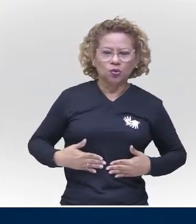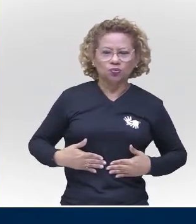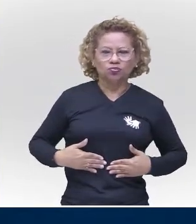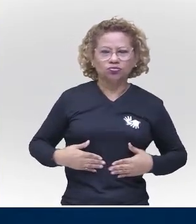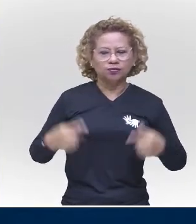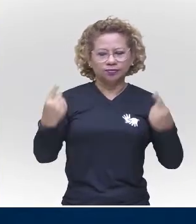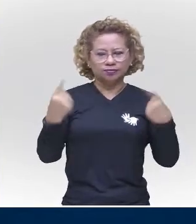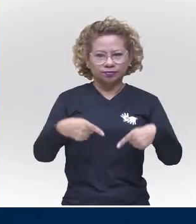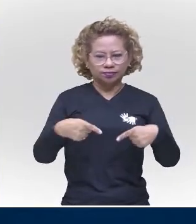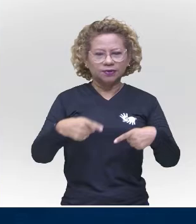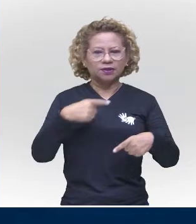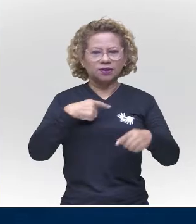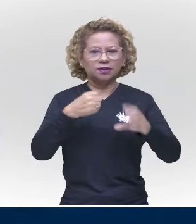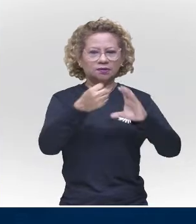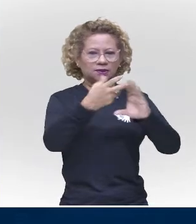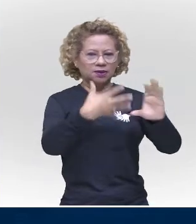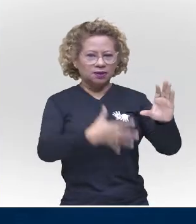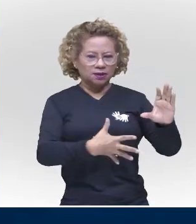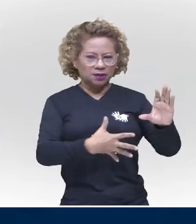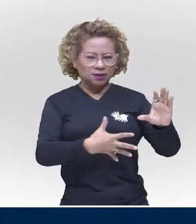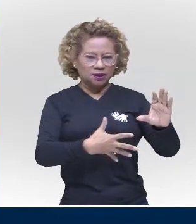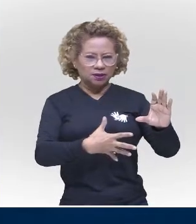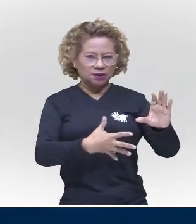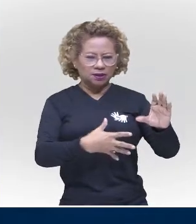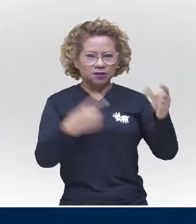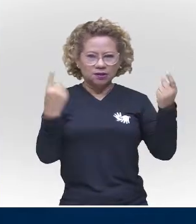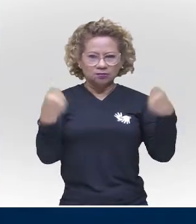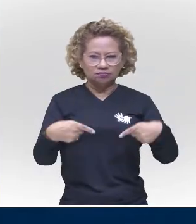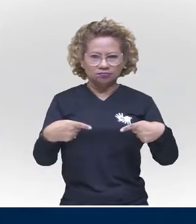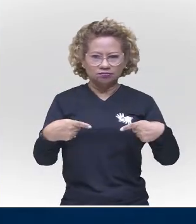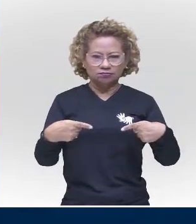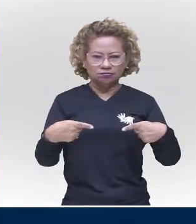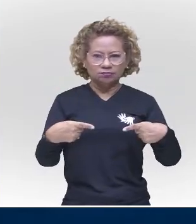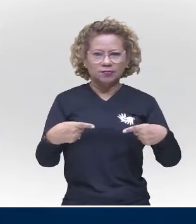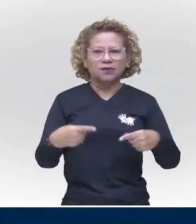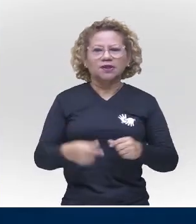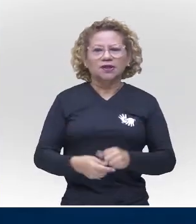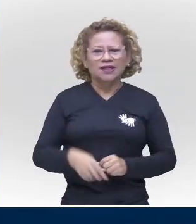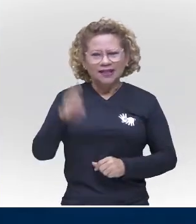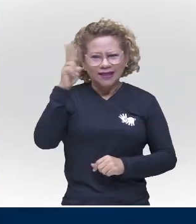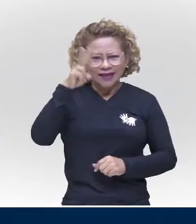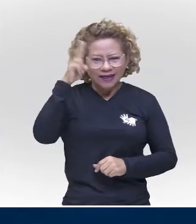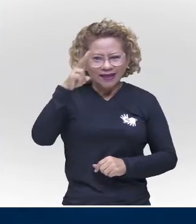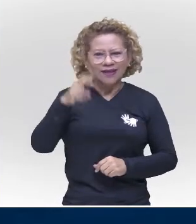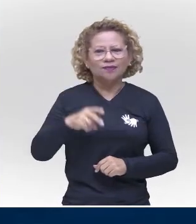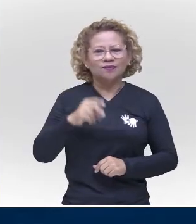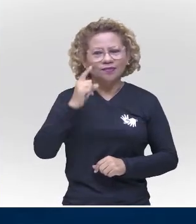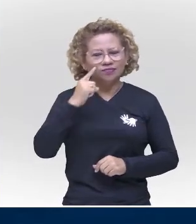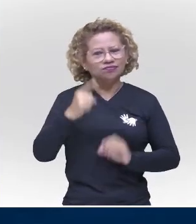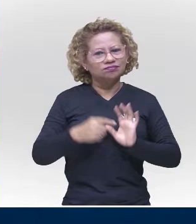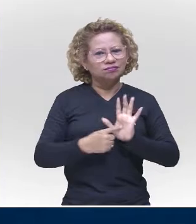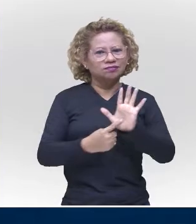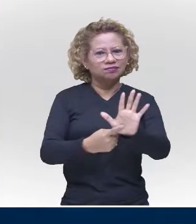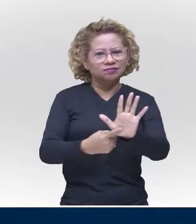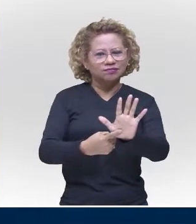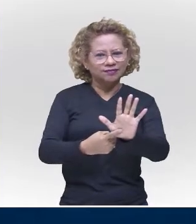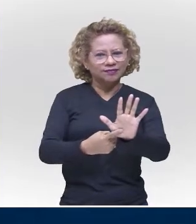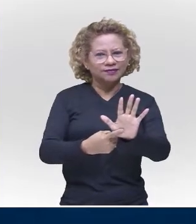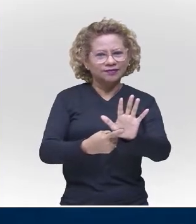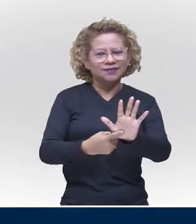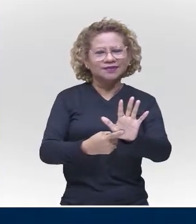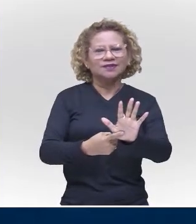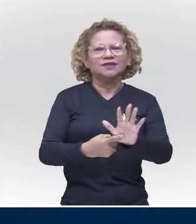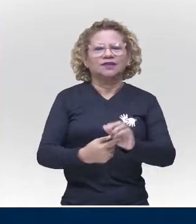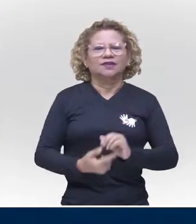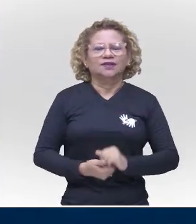grupos que caracteriza uma disputa. E uma das lutas que nós vimos, juntamente com o professor Kim, foi